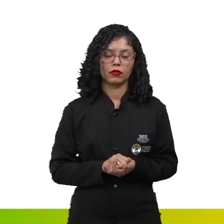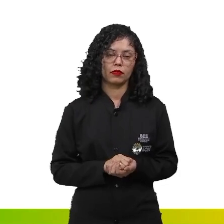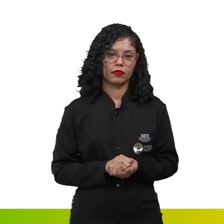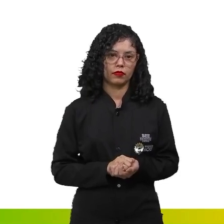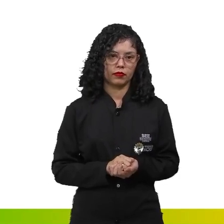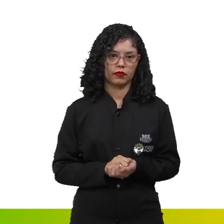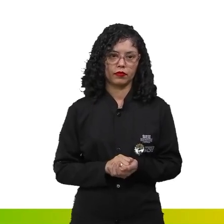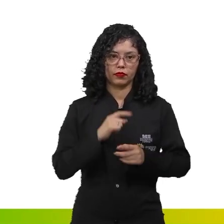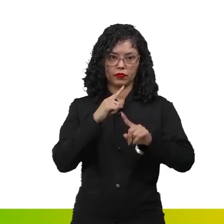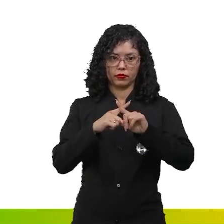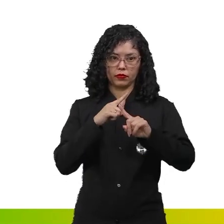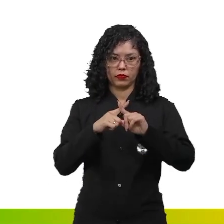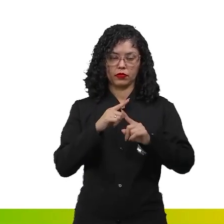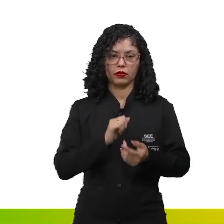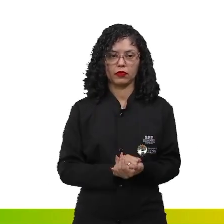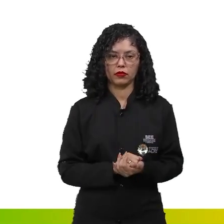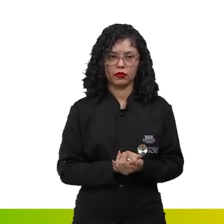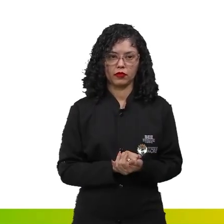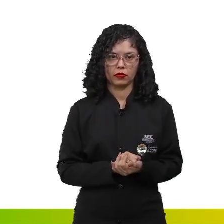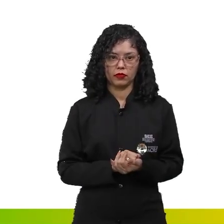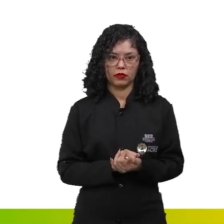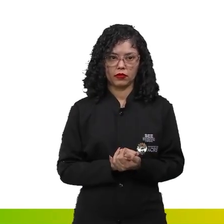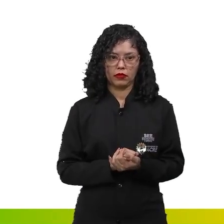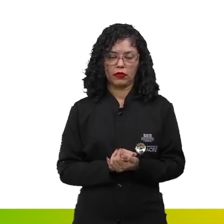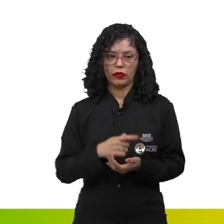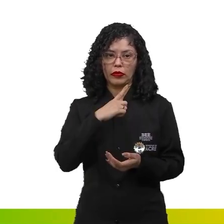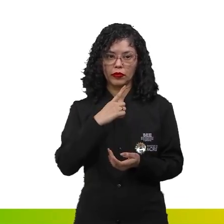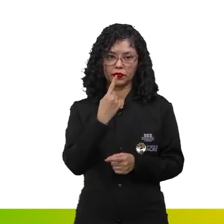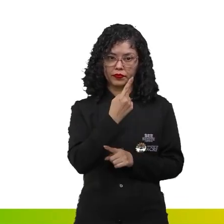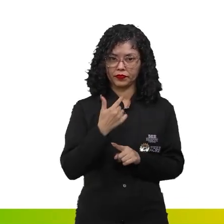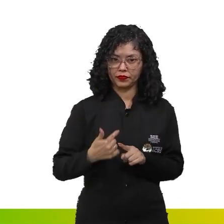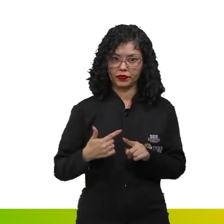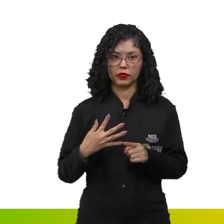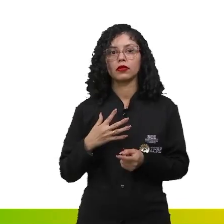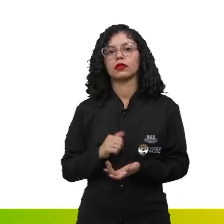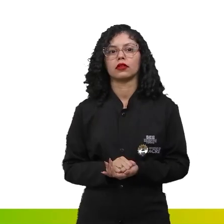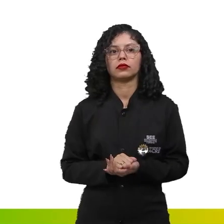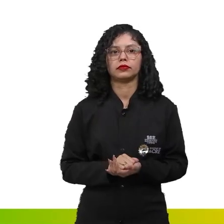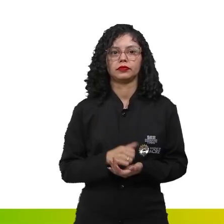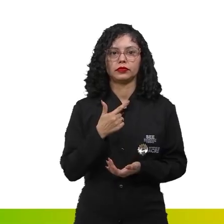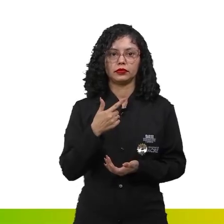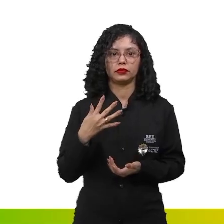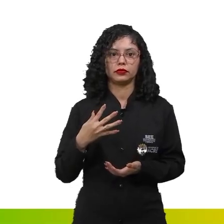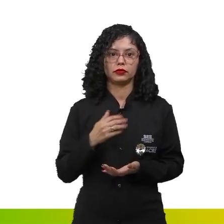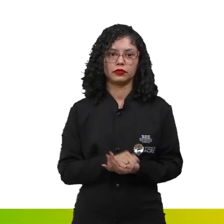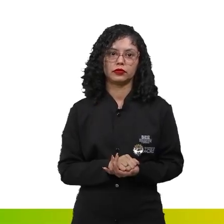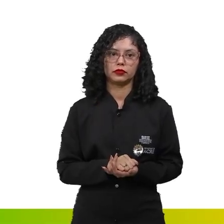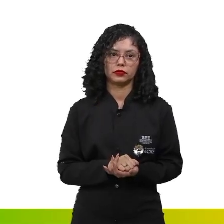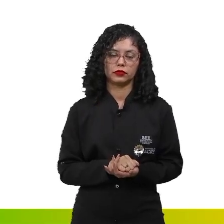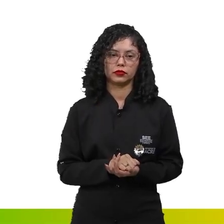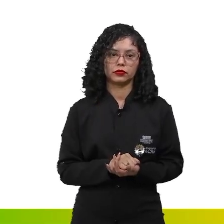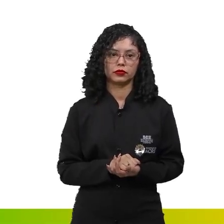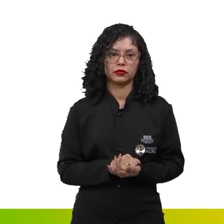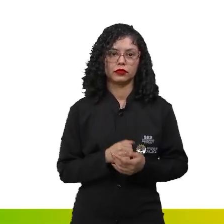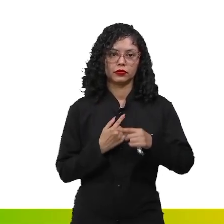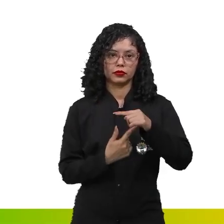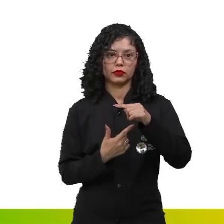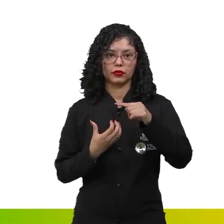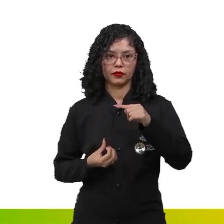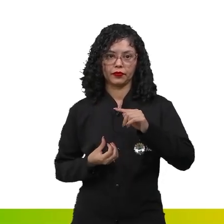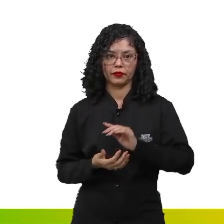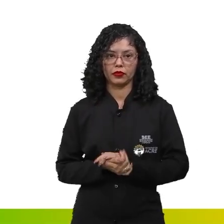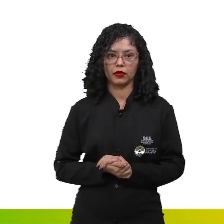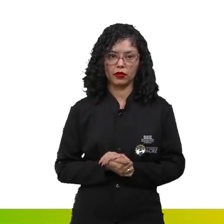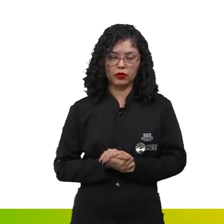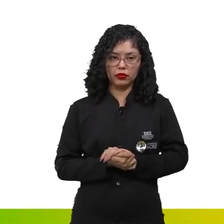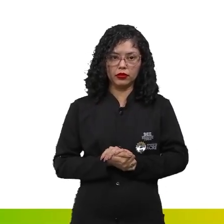denominadores e multiplica cruzado. Então nós vamos ter 1 vezes 24 é igual a 24, 1 vezes 26,